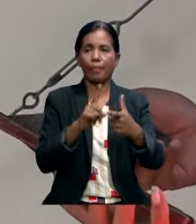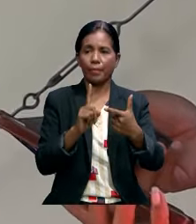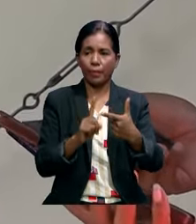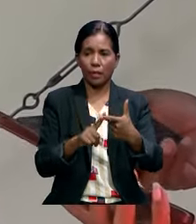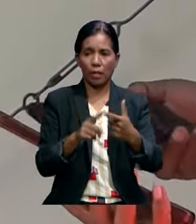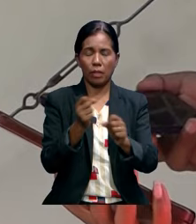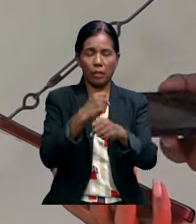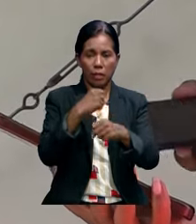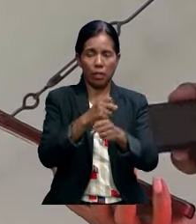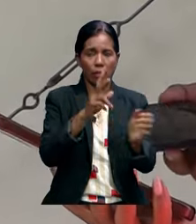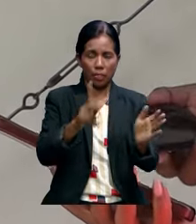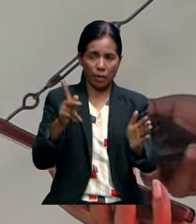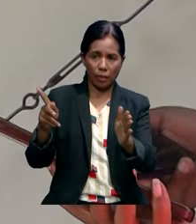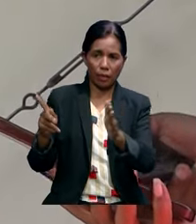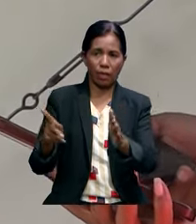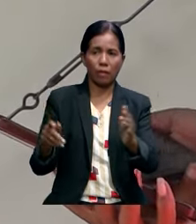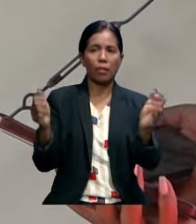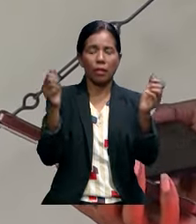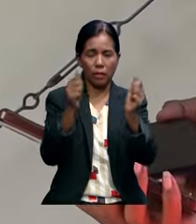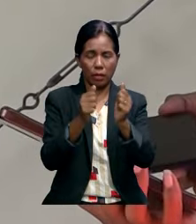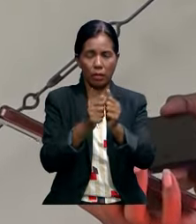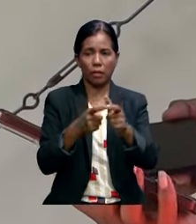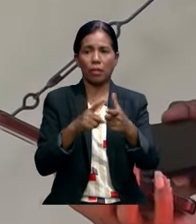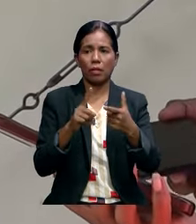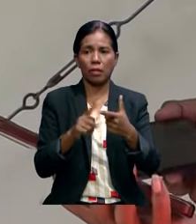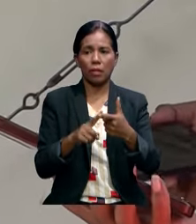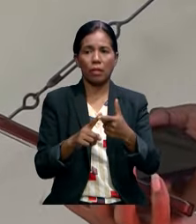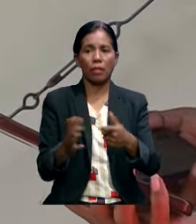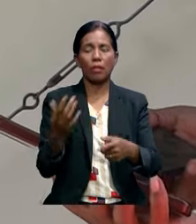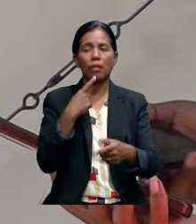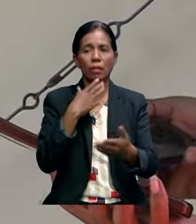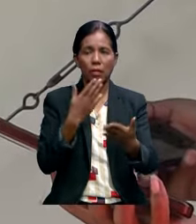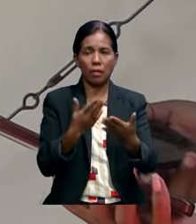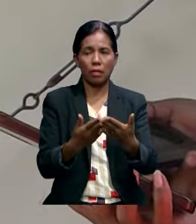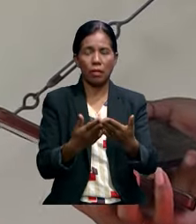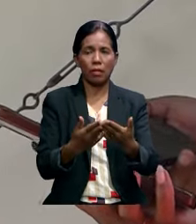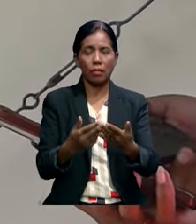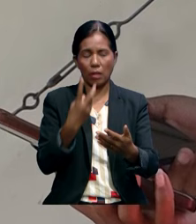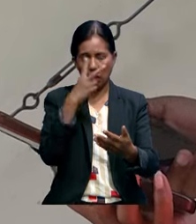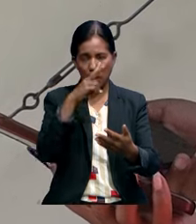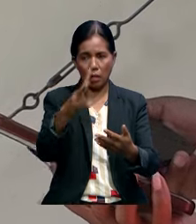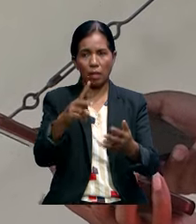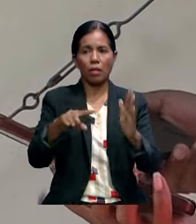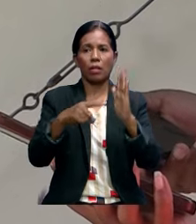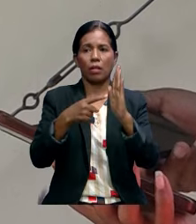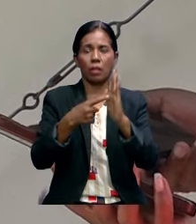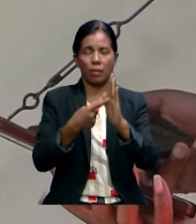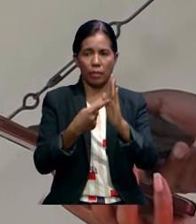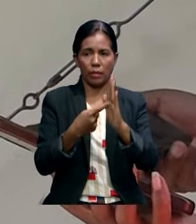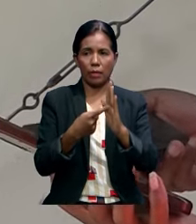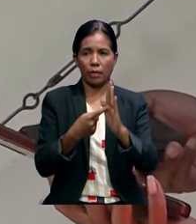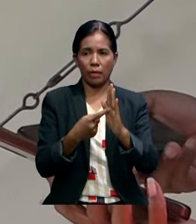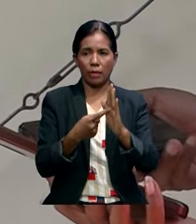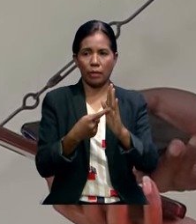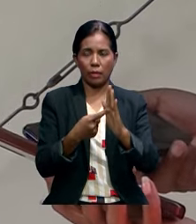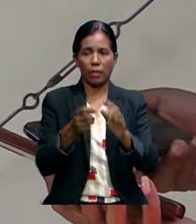planeia atu halo nessa reuniões e planeia estratégia para onça atu halu